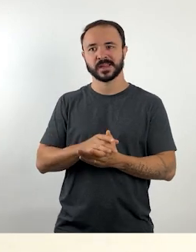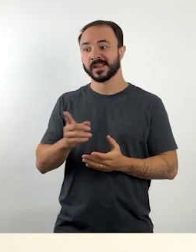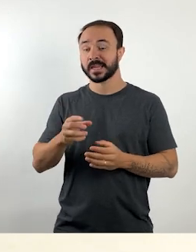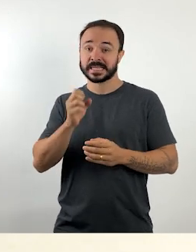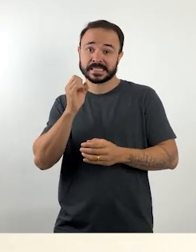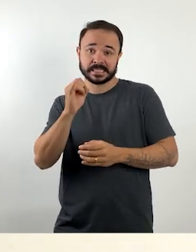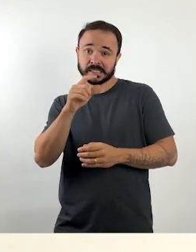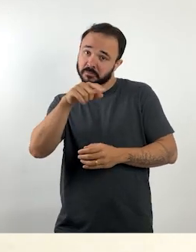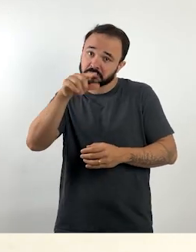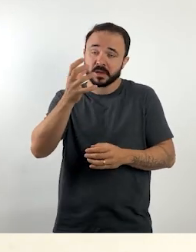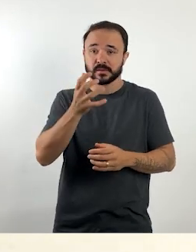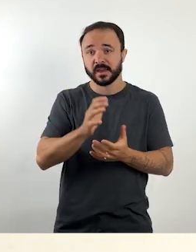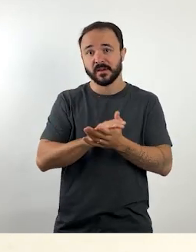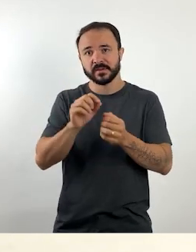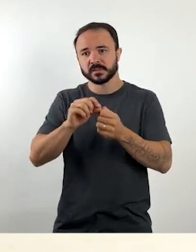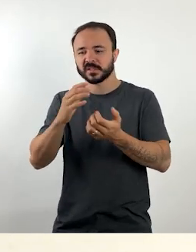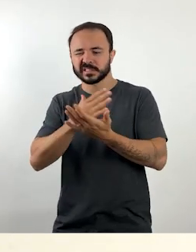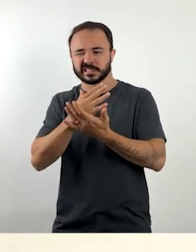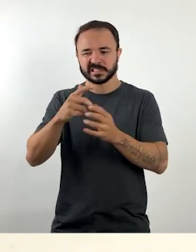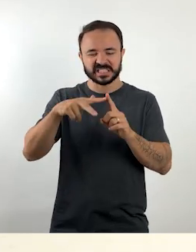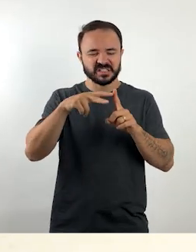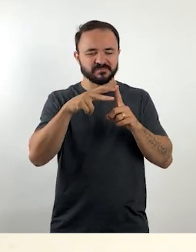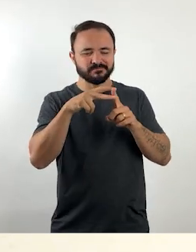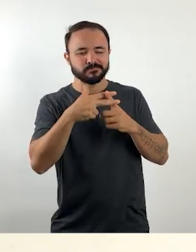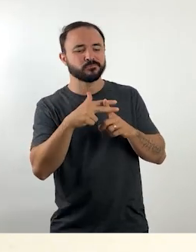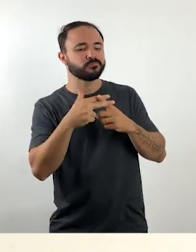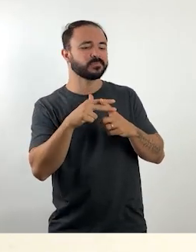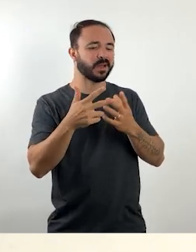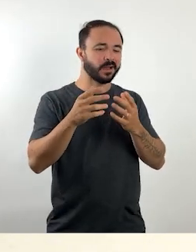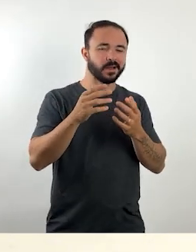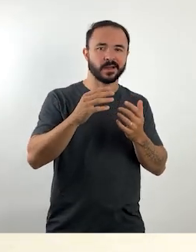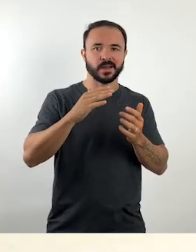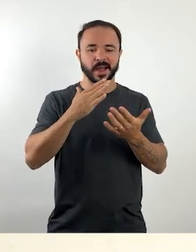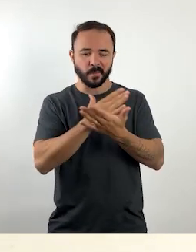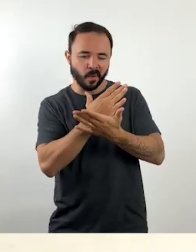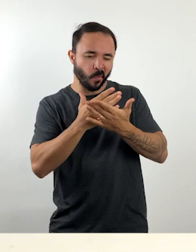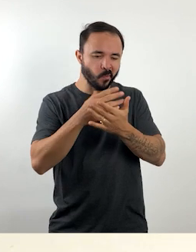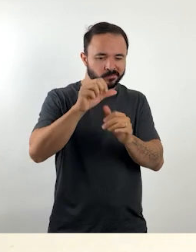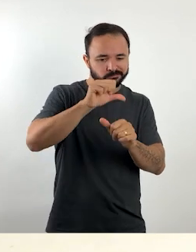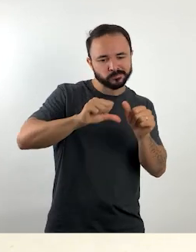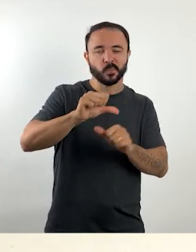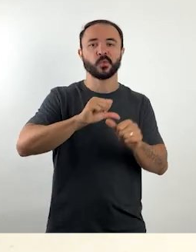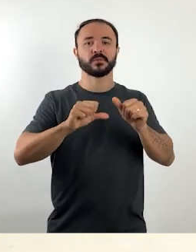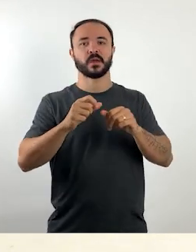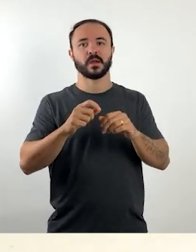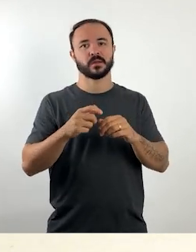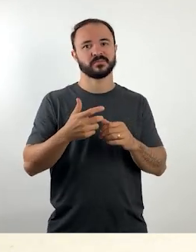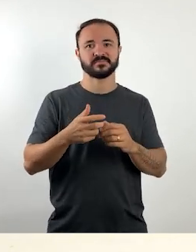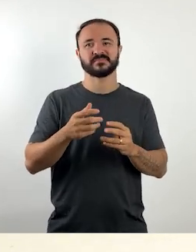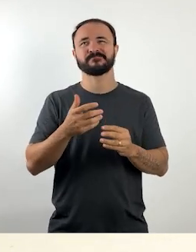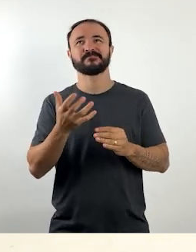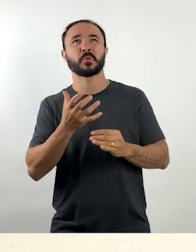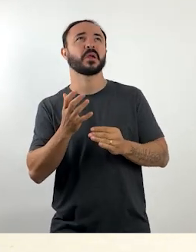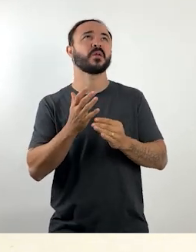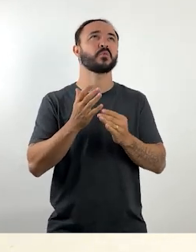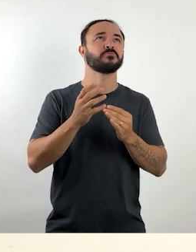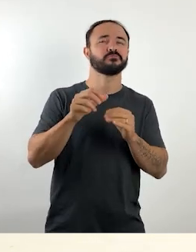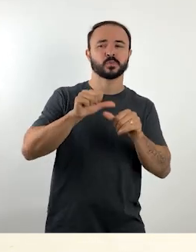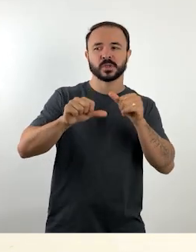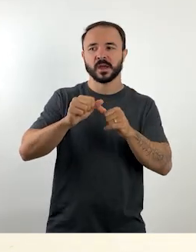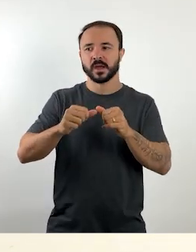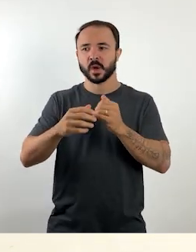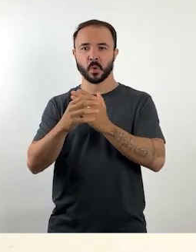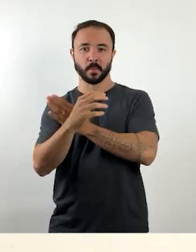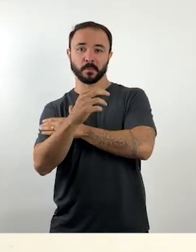fazer alterações que você queira fazer. Então, não gostei do robô desse jeito. Eu quero fazer o robô de outra forma. Eu quero mudar